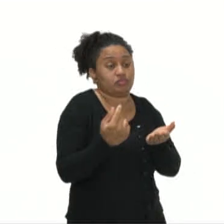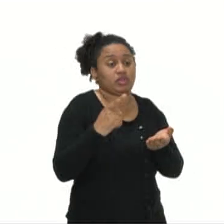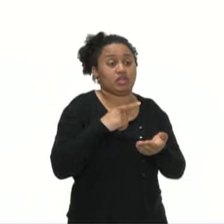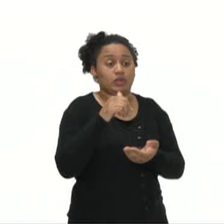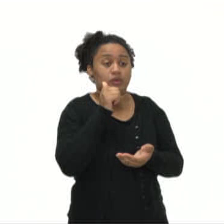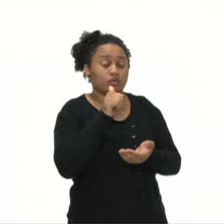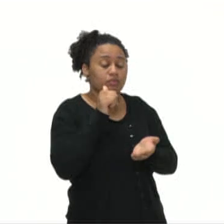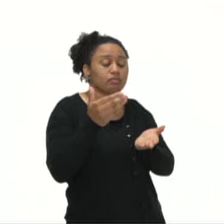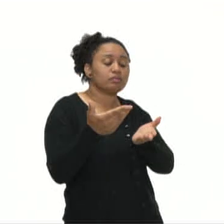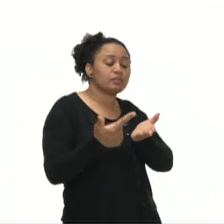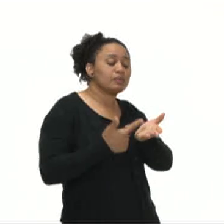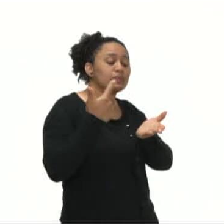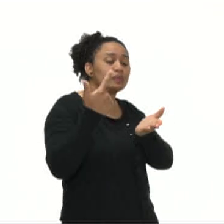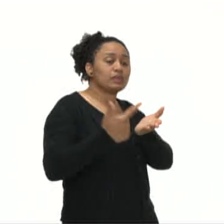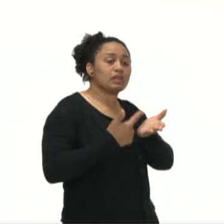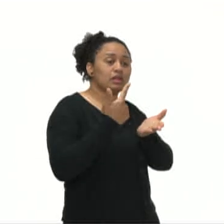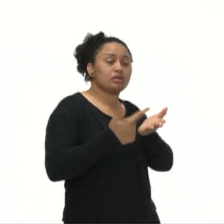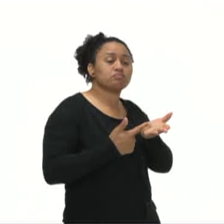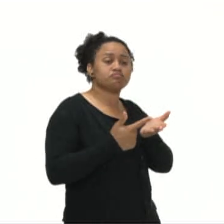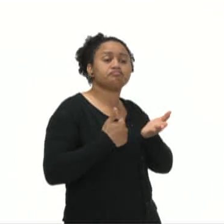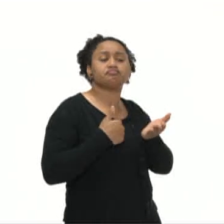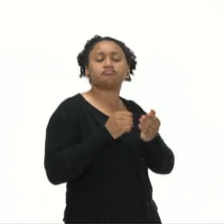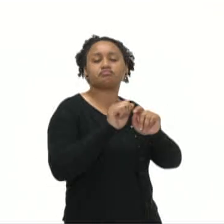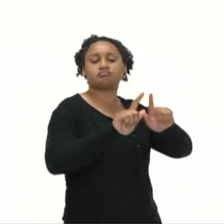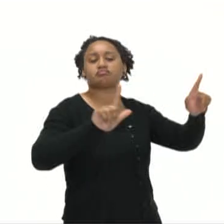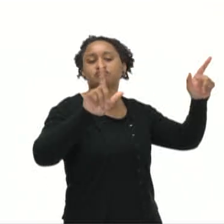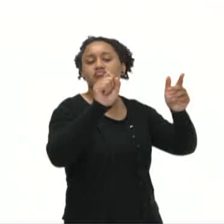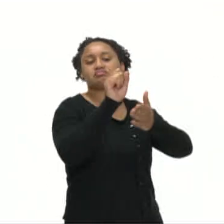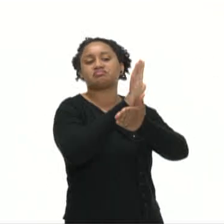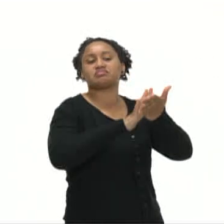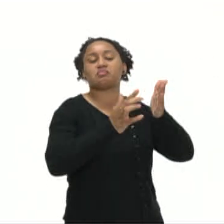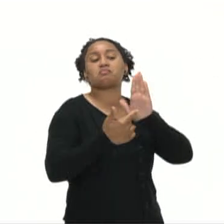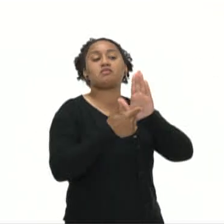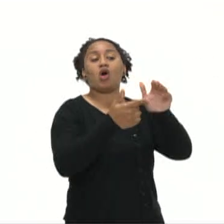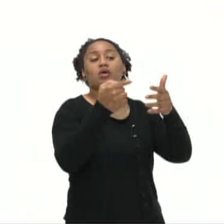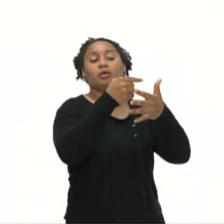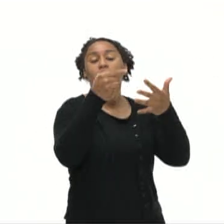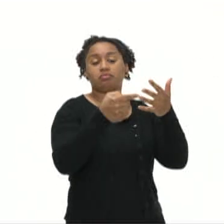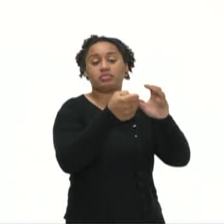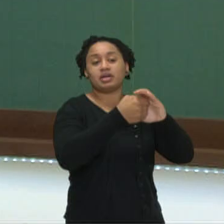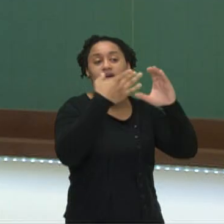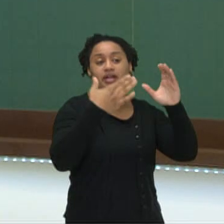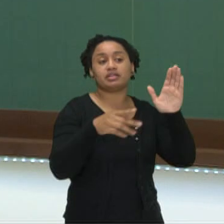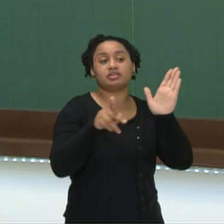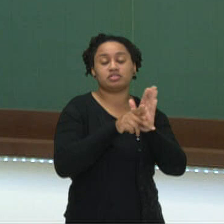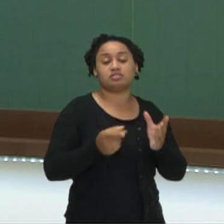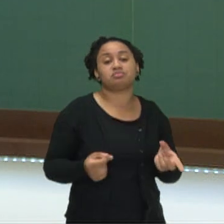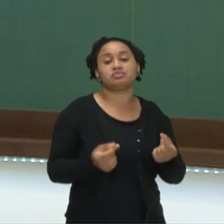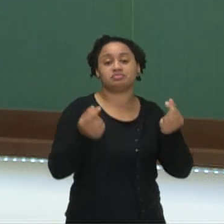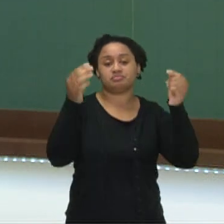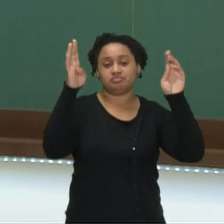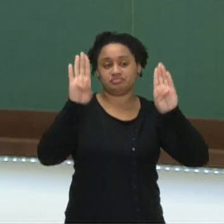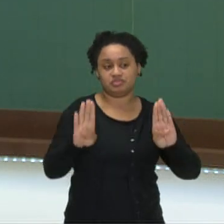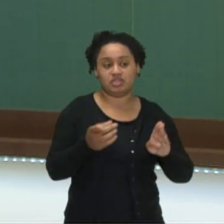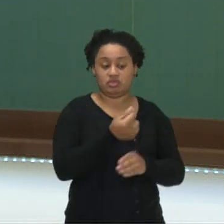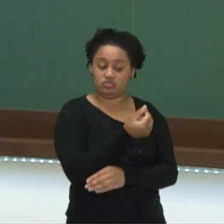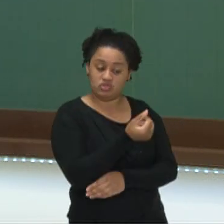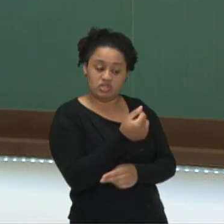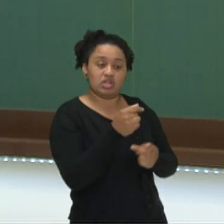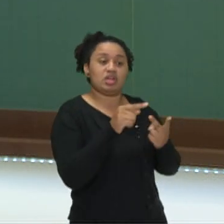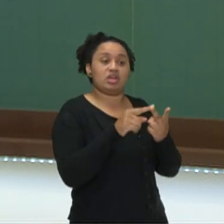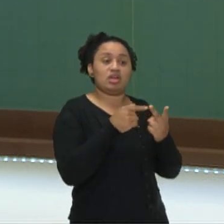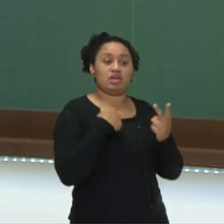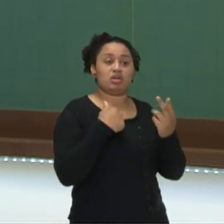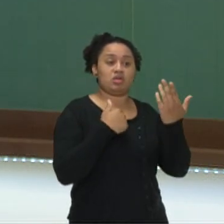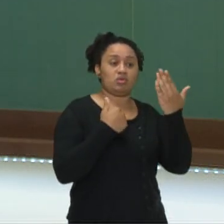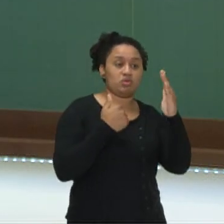com um livro. E a imagem apresenta elementos típicos do mundo burguês, né? O dinheiro, o